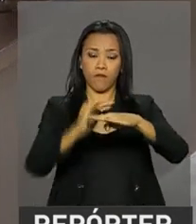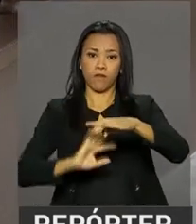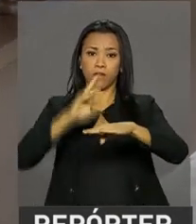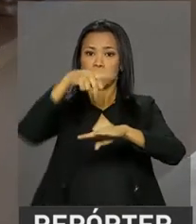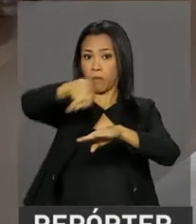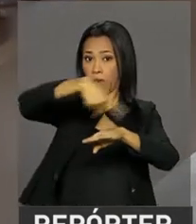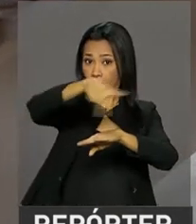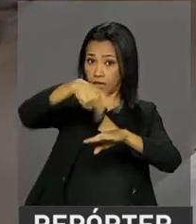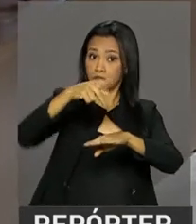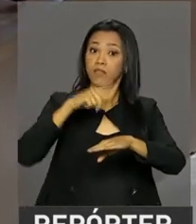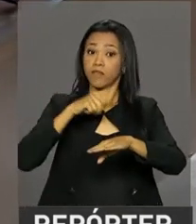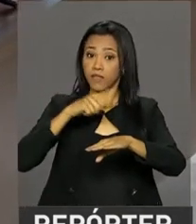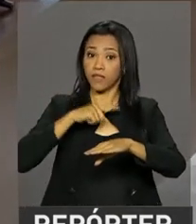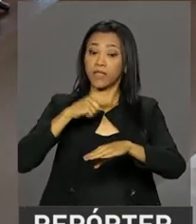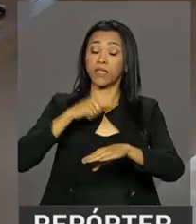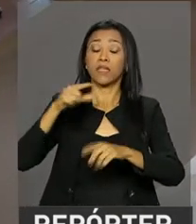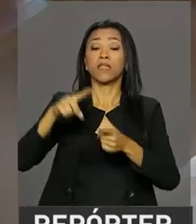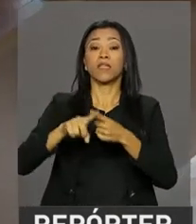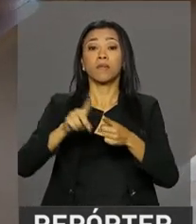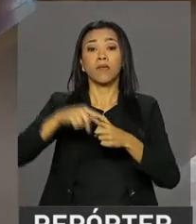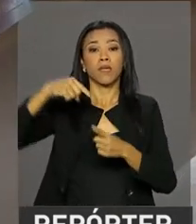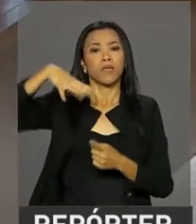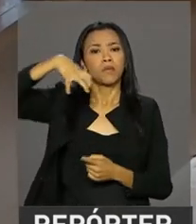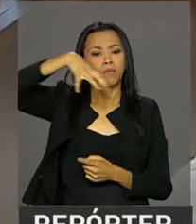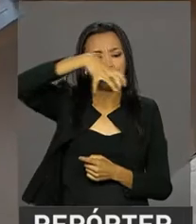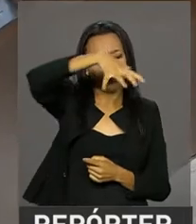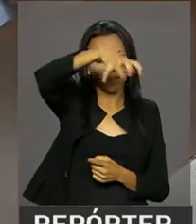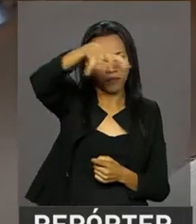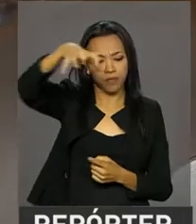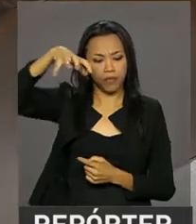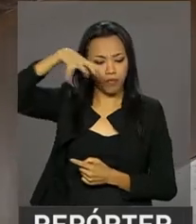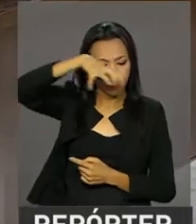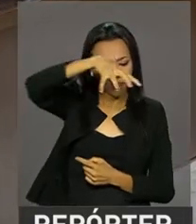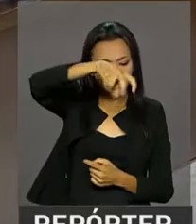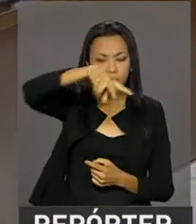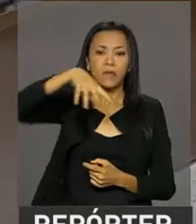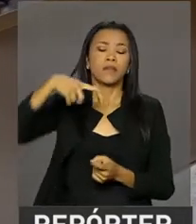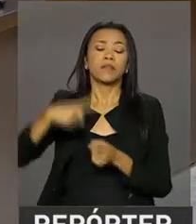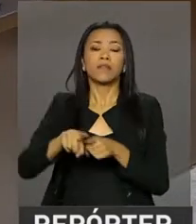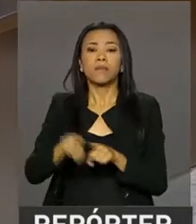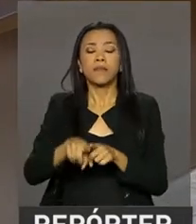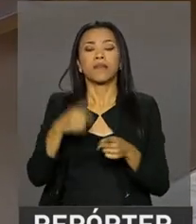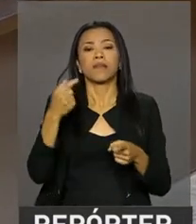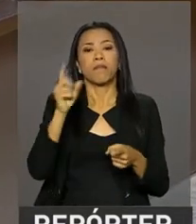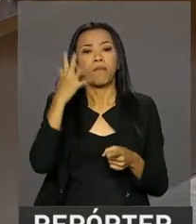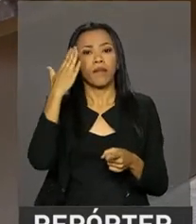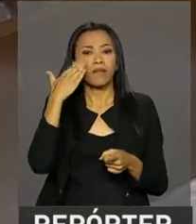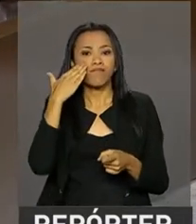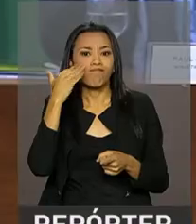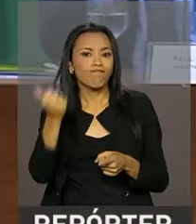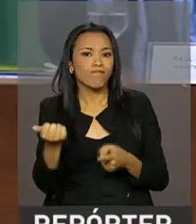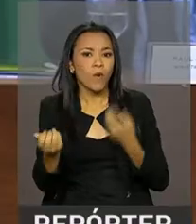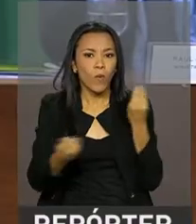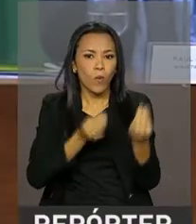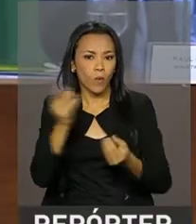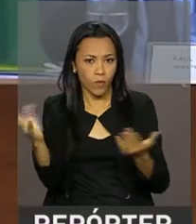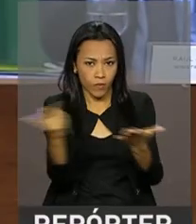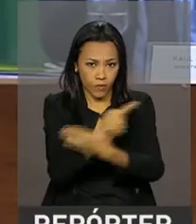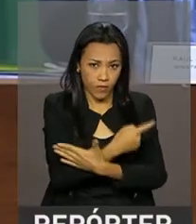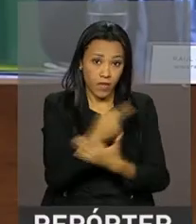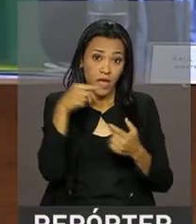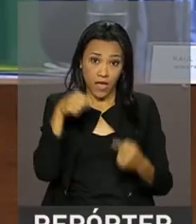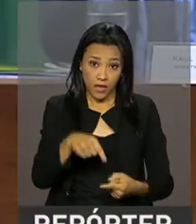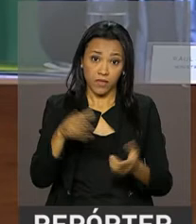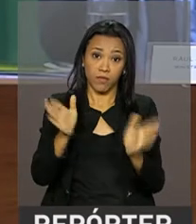com a instalação de radares móveis e veículos aéreos não tripulados para criar corredores de entrada no espaço aéreo brasileiro a medida